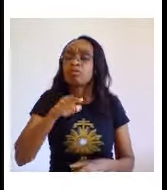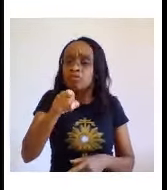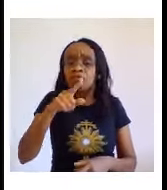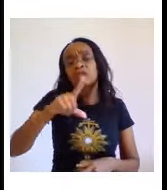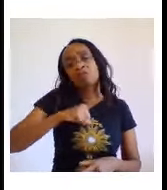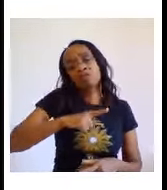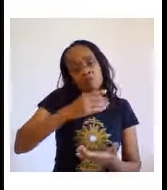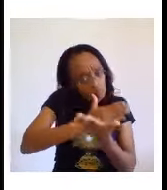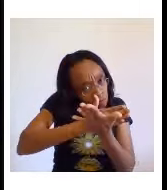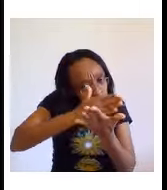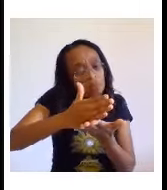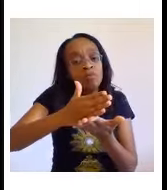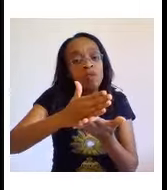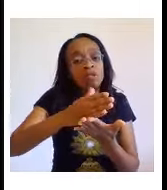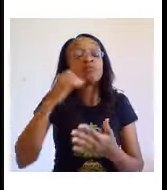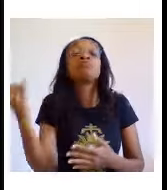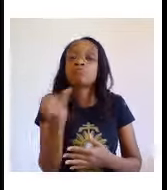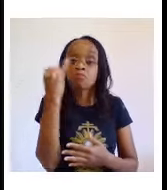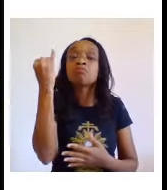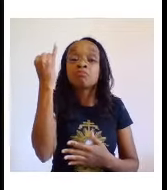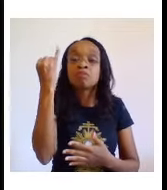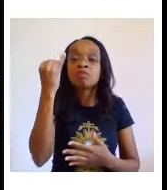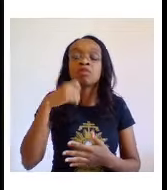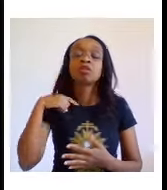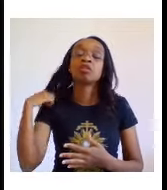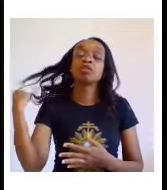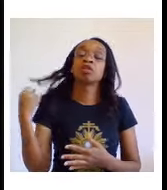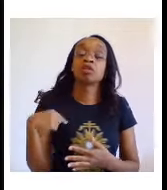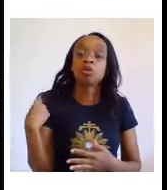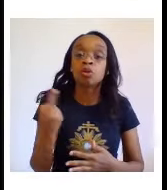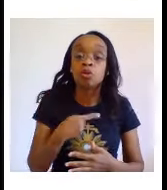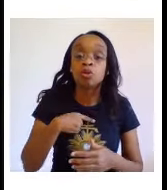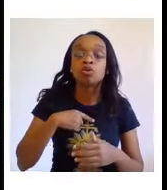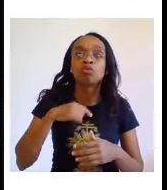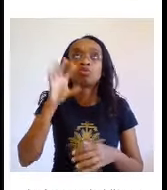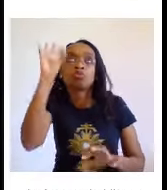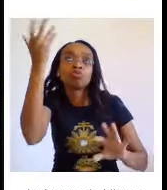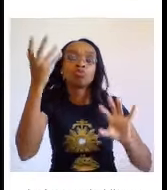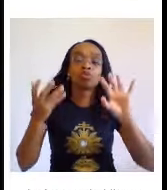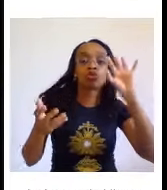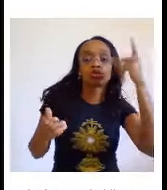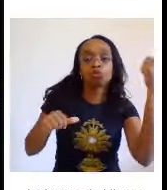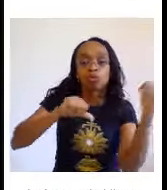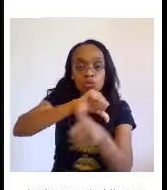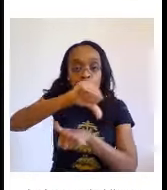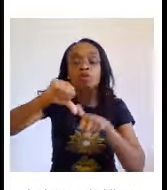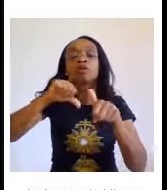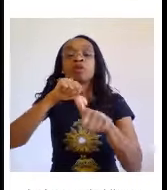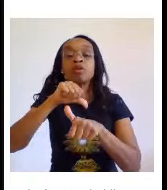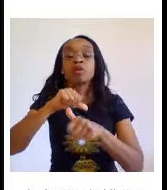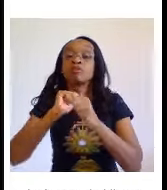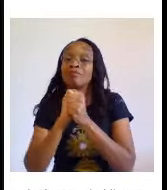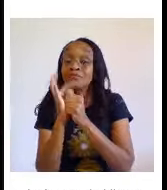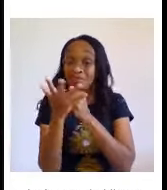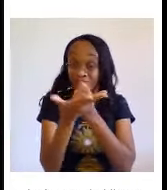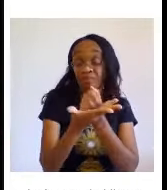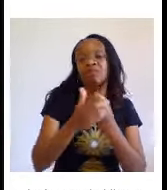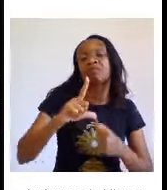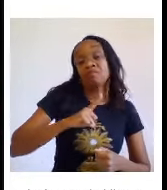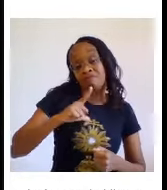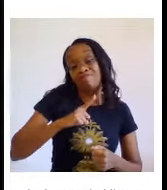Apenas comece, né? Eu acho que é importante, nesse contexto da mudança do clima e do contexto da pandemia que a gente